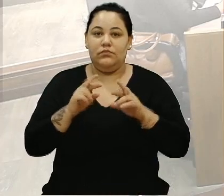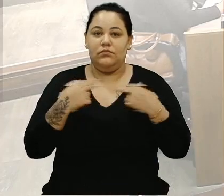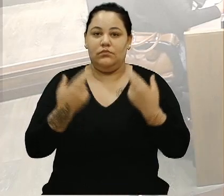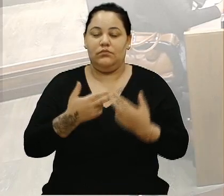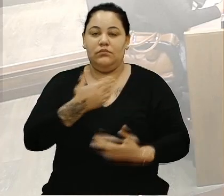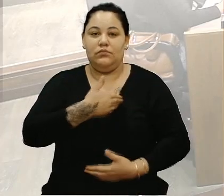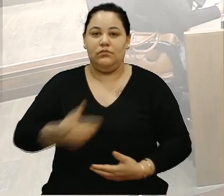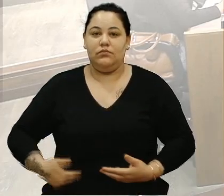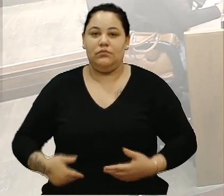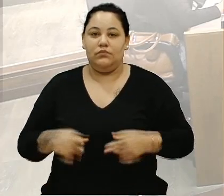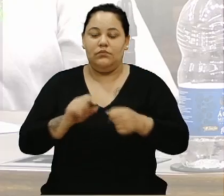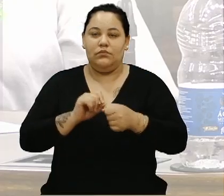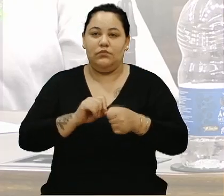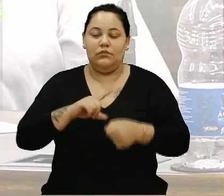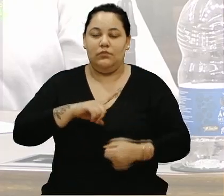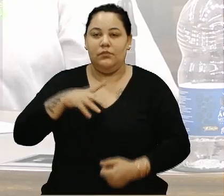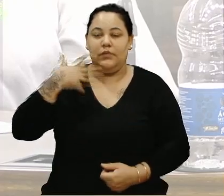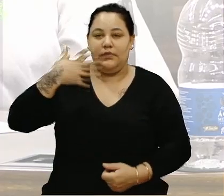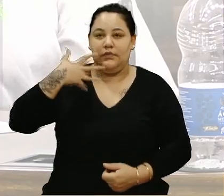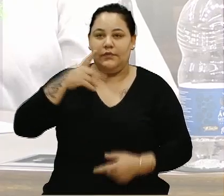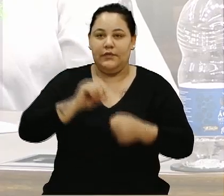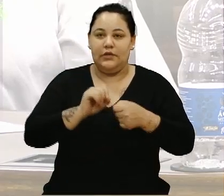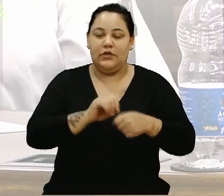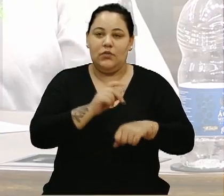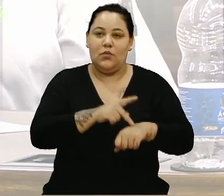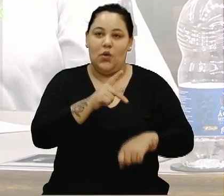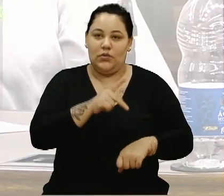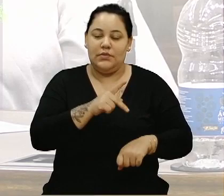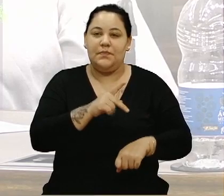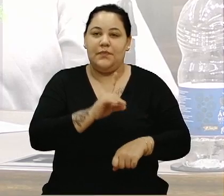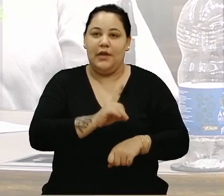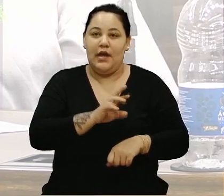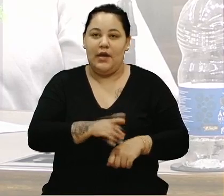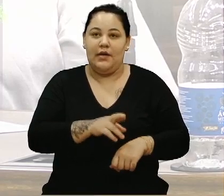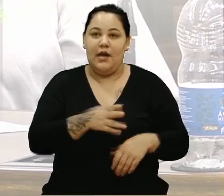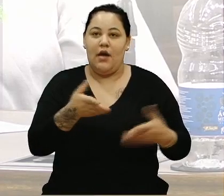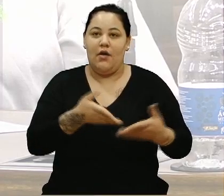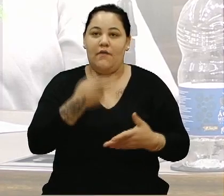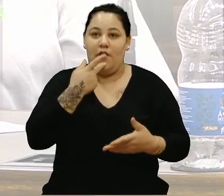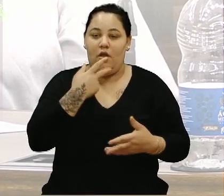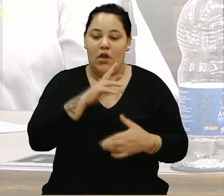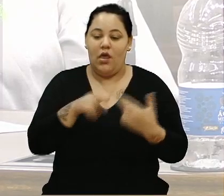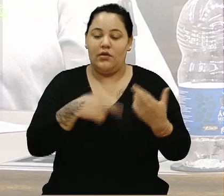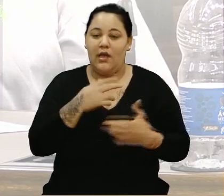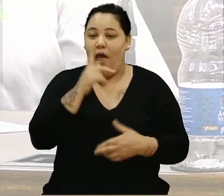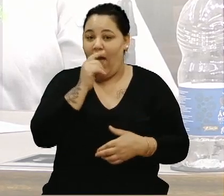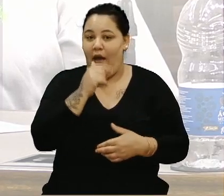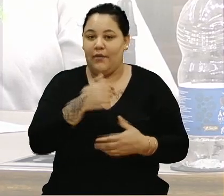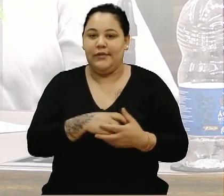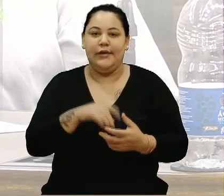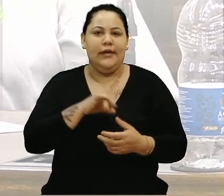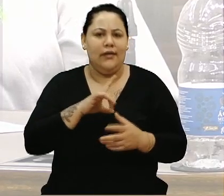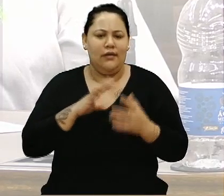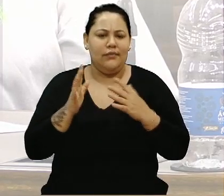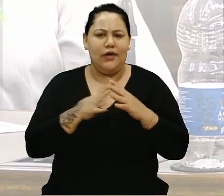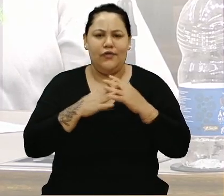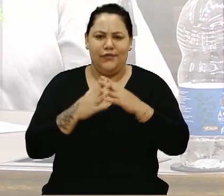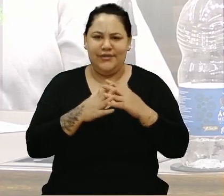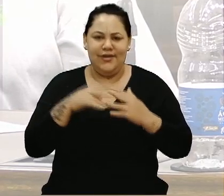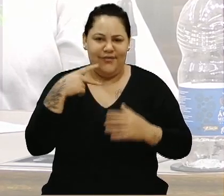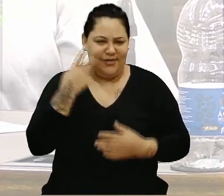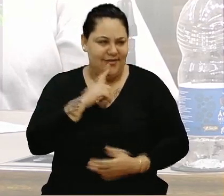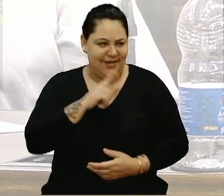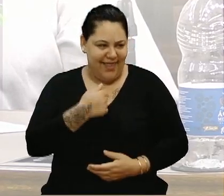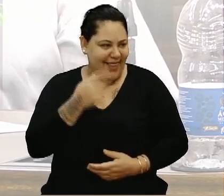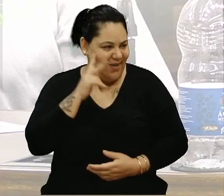fazendo pós-doutorado agora, ele falou sobre a questão das águas. E deu um rebuliço, vereadora Gladys, lembra aquela vez?